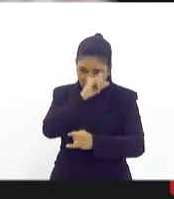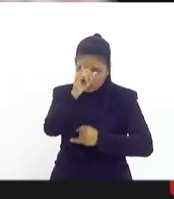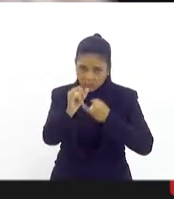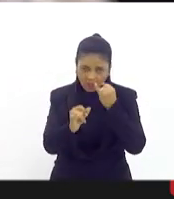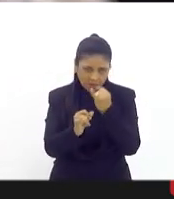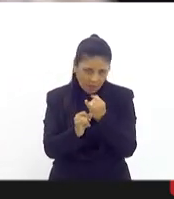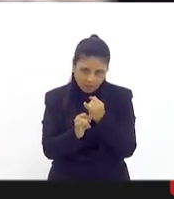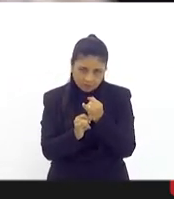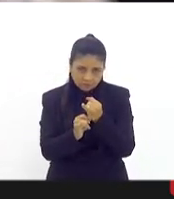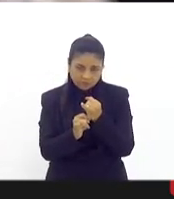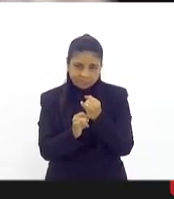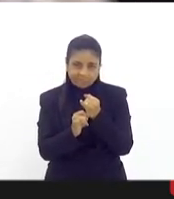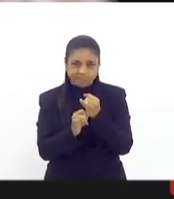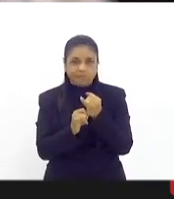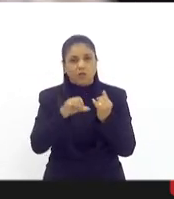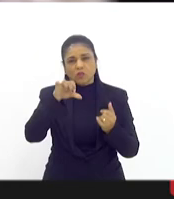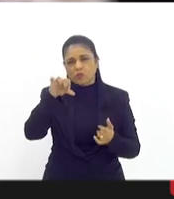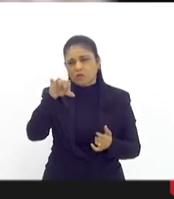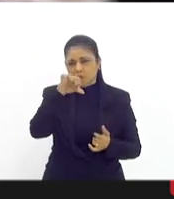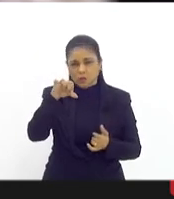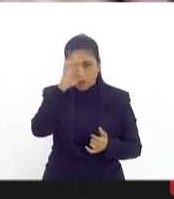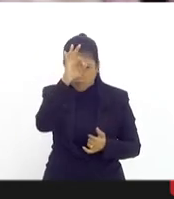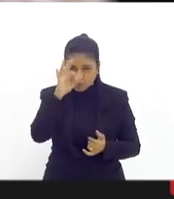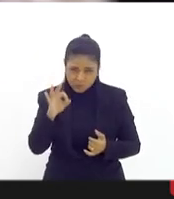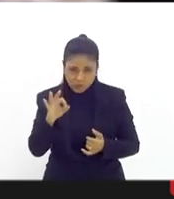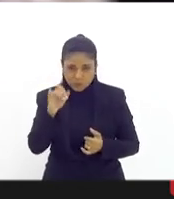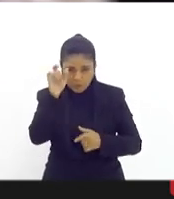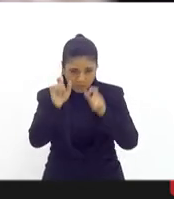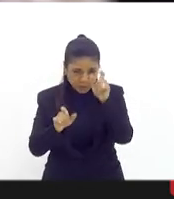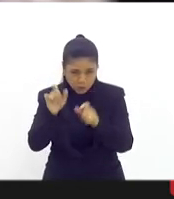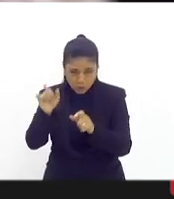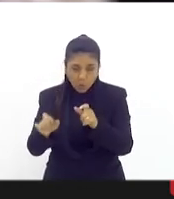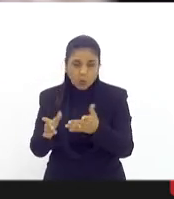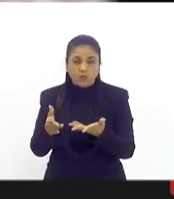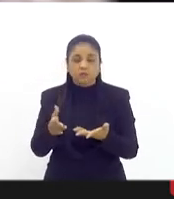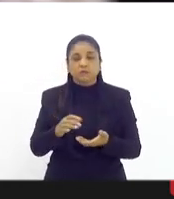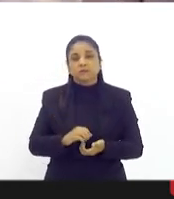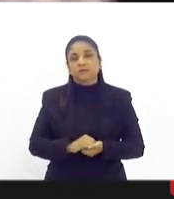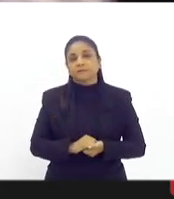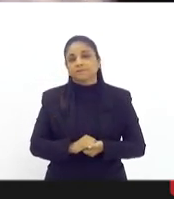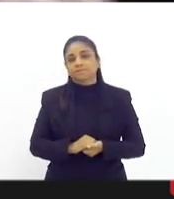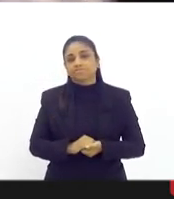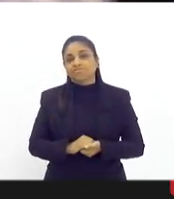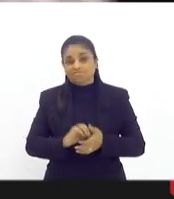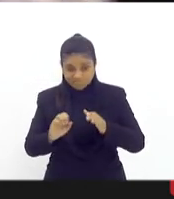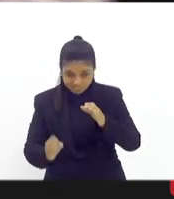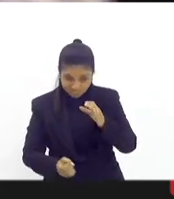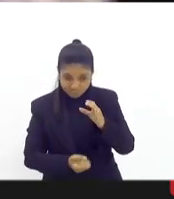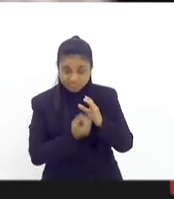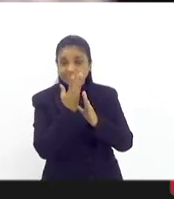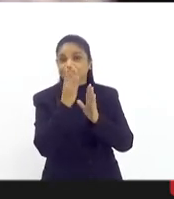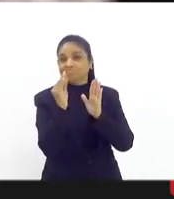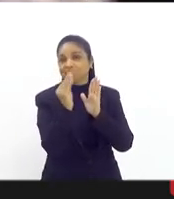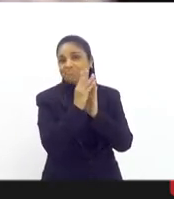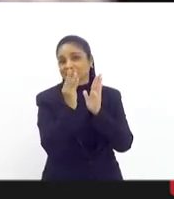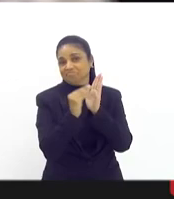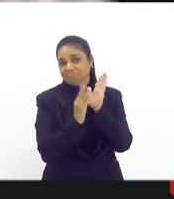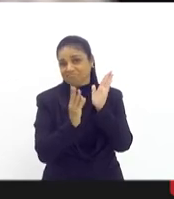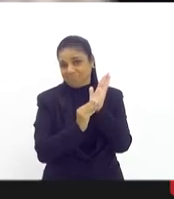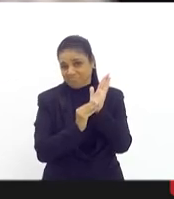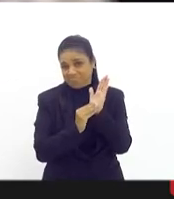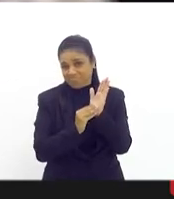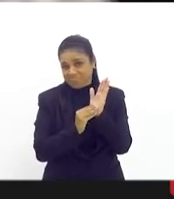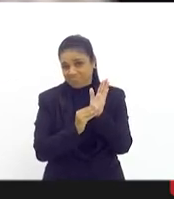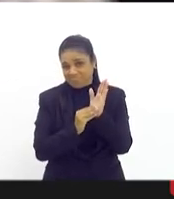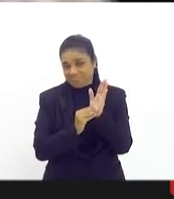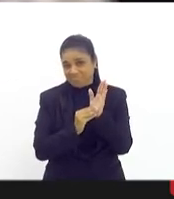quase todo mundo, 99% das pessoas, obviamente são um número arbitrário, é um criador de conteúdo. Por mais que a gente seja